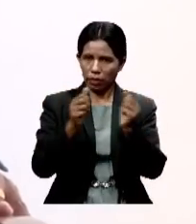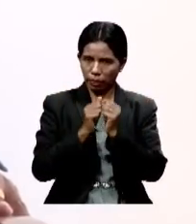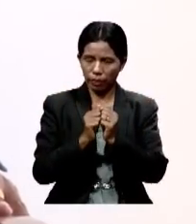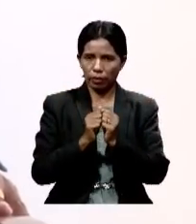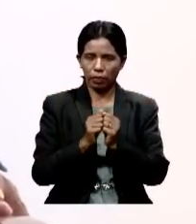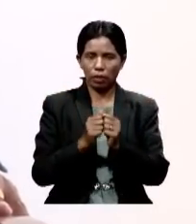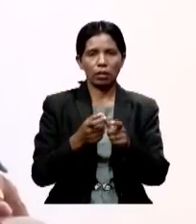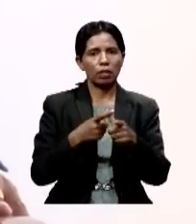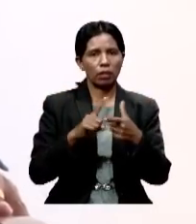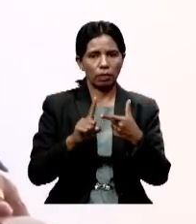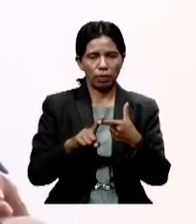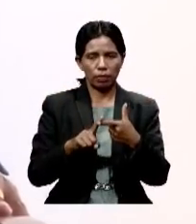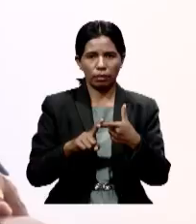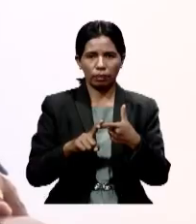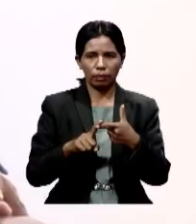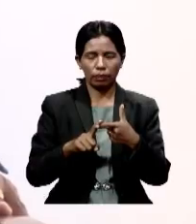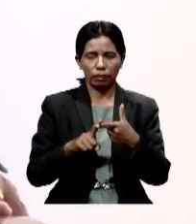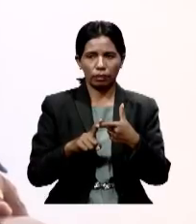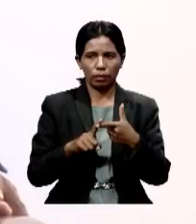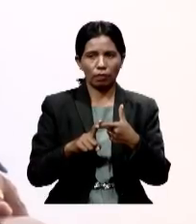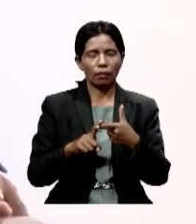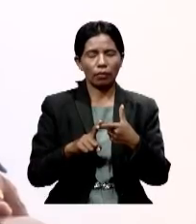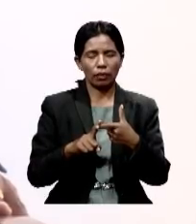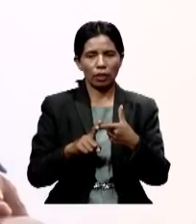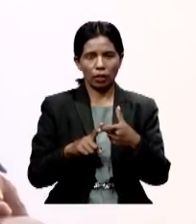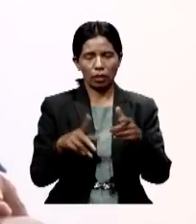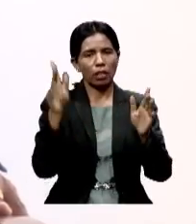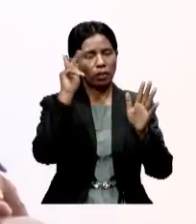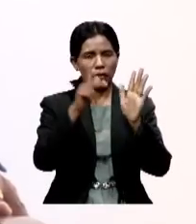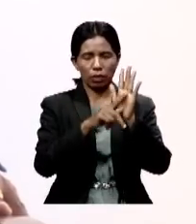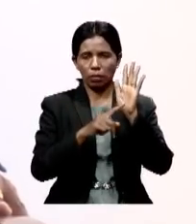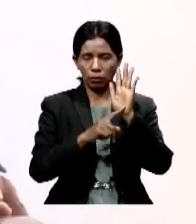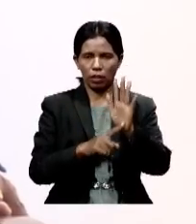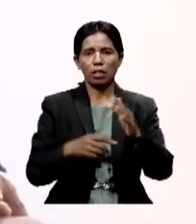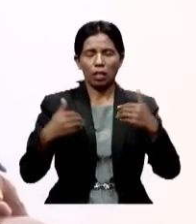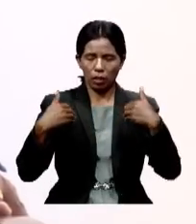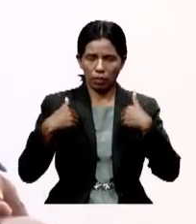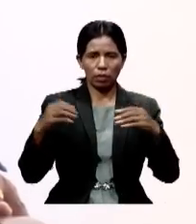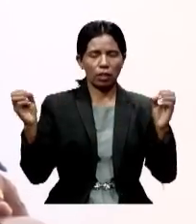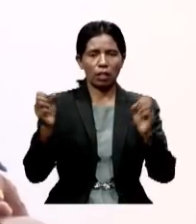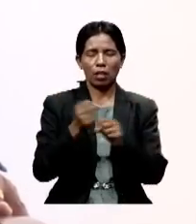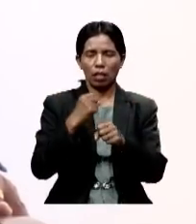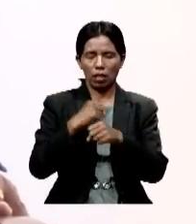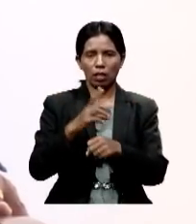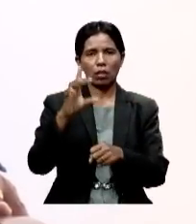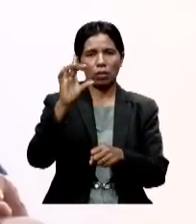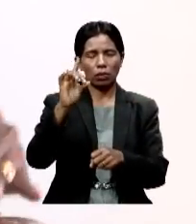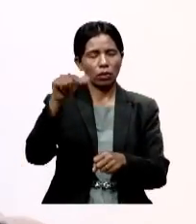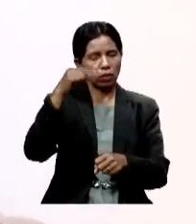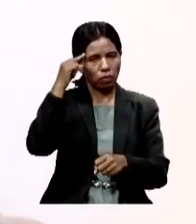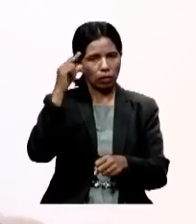e depois fibra óptica nebe makaiha, se la consegue conclui ia mandato oitavo governo